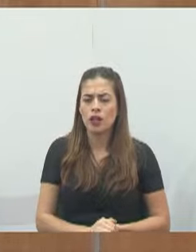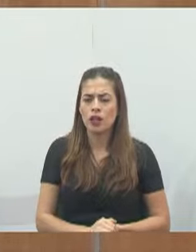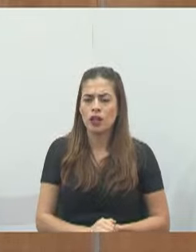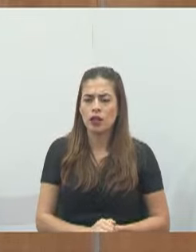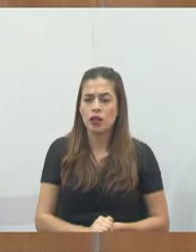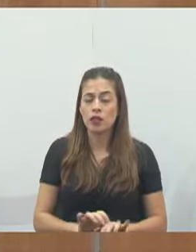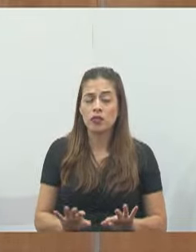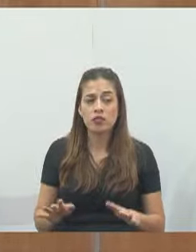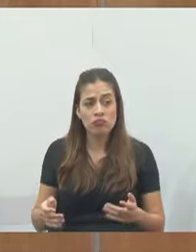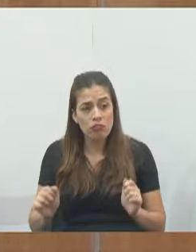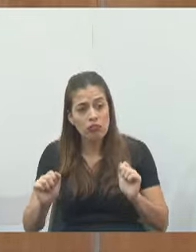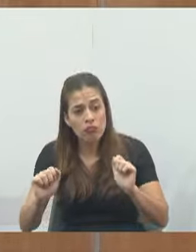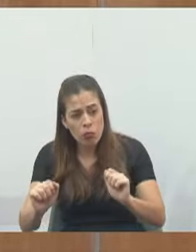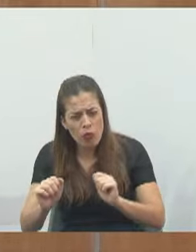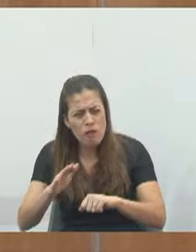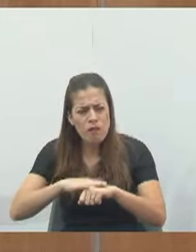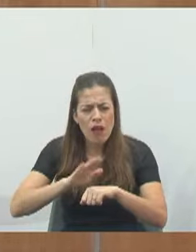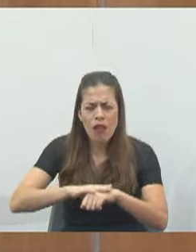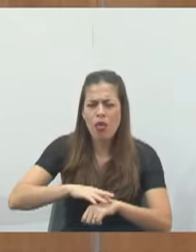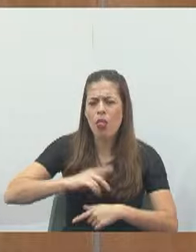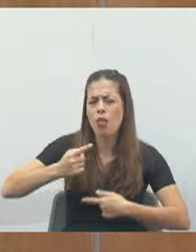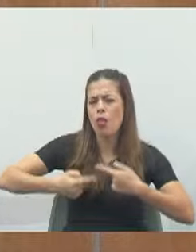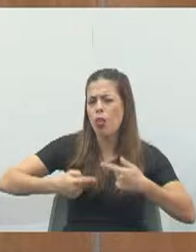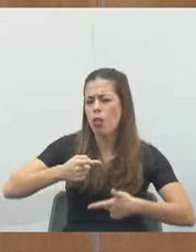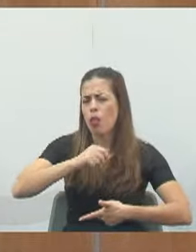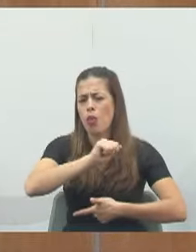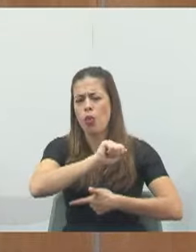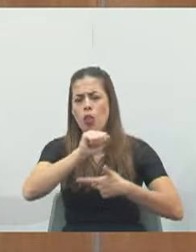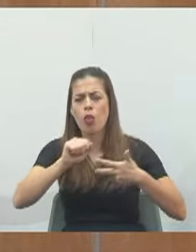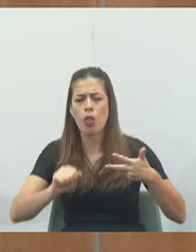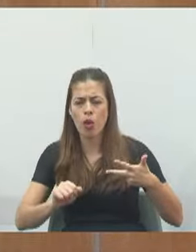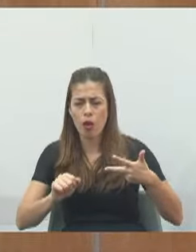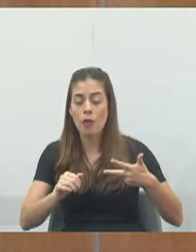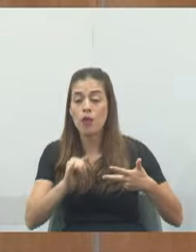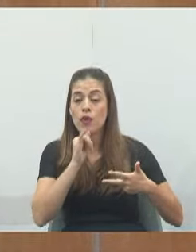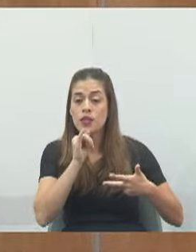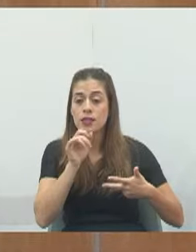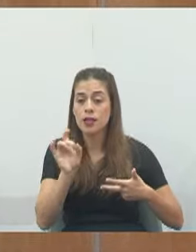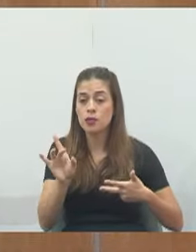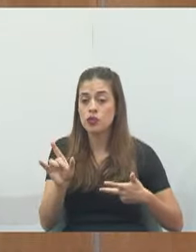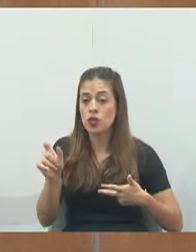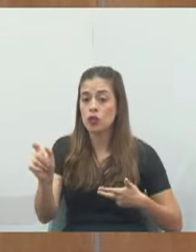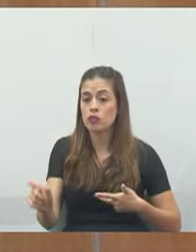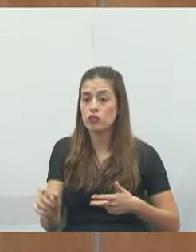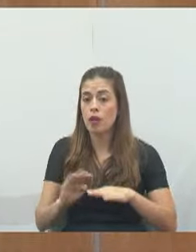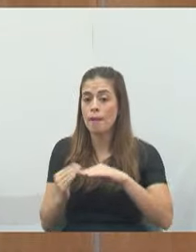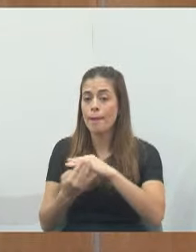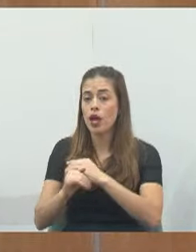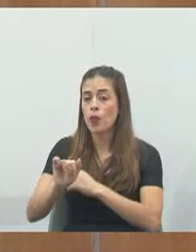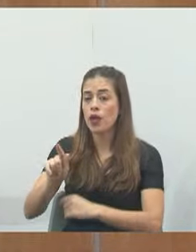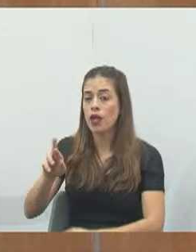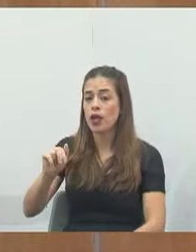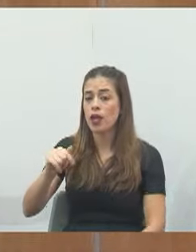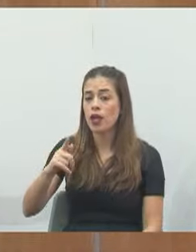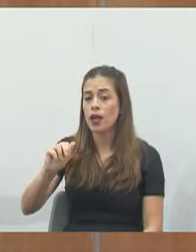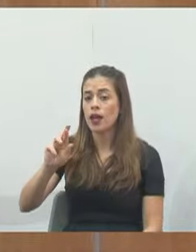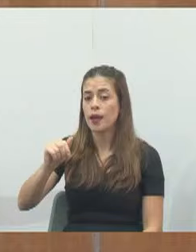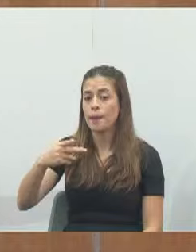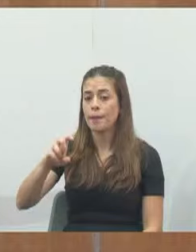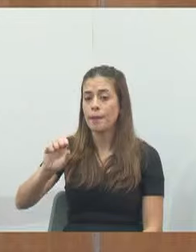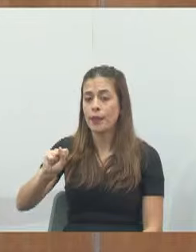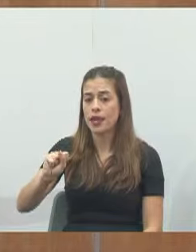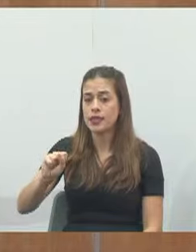Então, foi possível fazer muita política pública. Eu vou usar um exemplo só do Igarapés. Igarapés, ano sim, ano